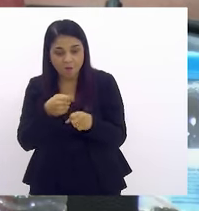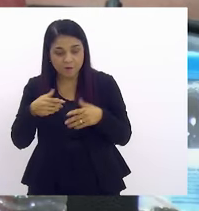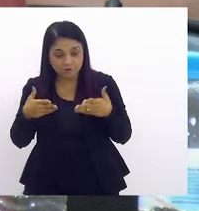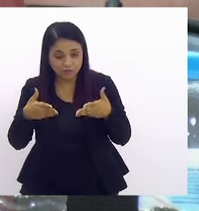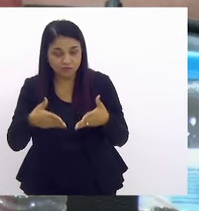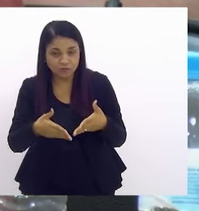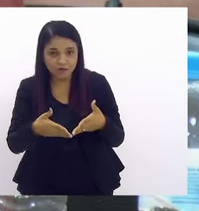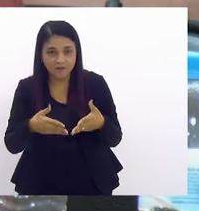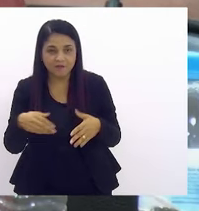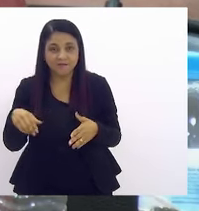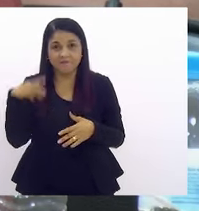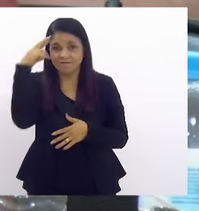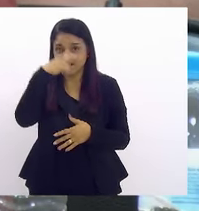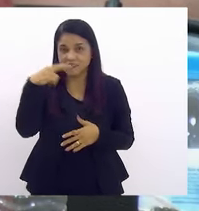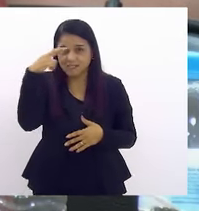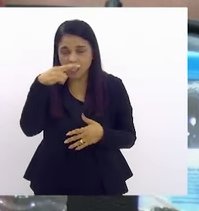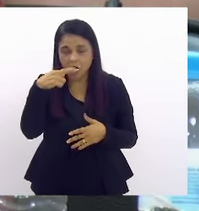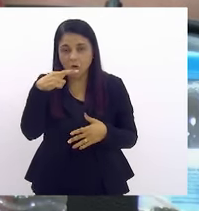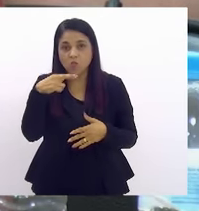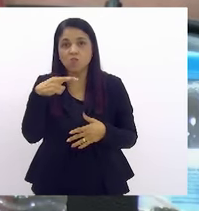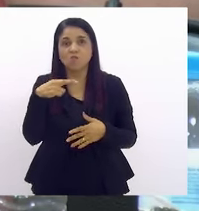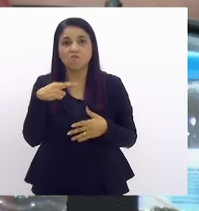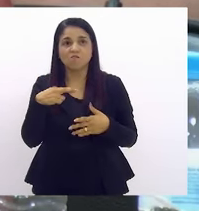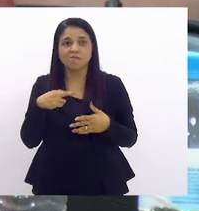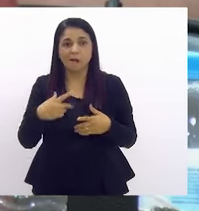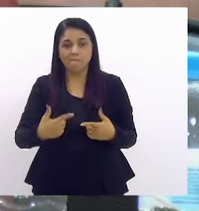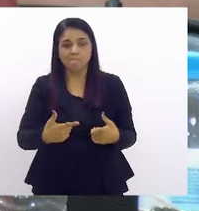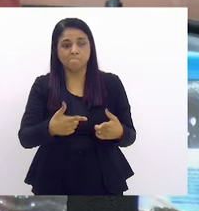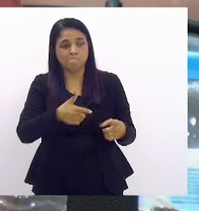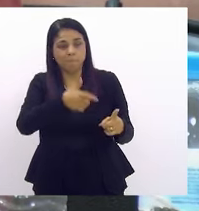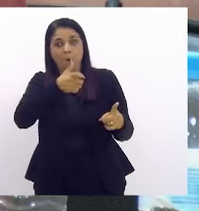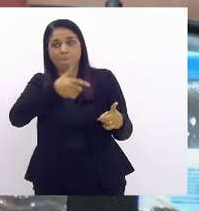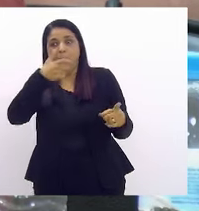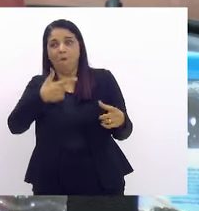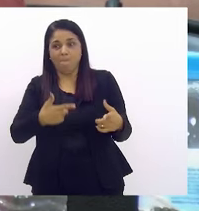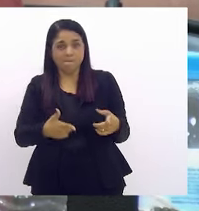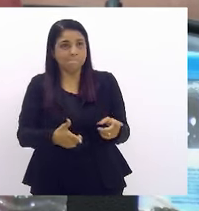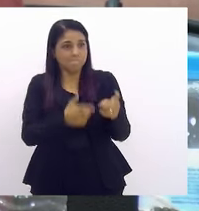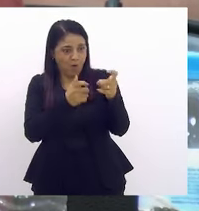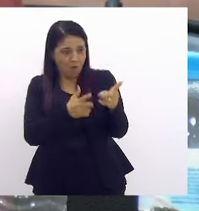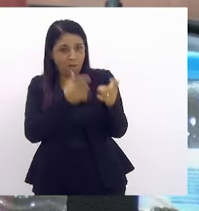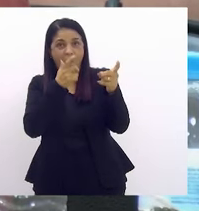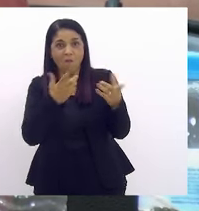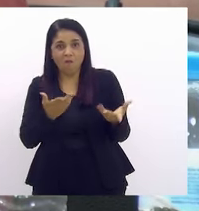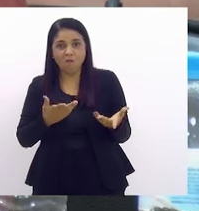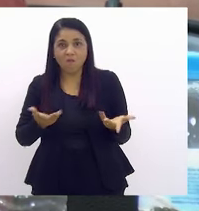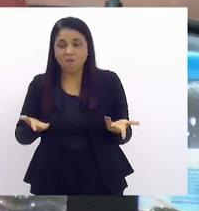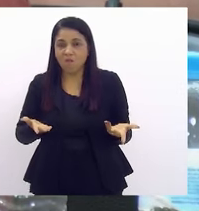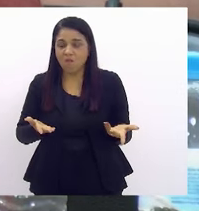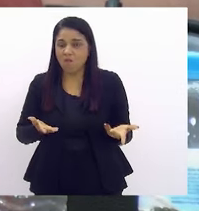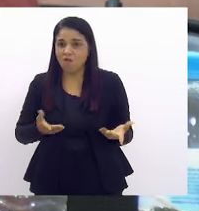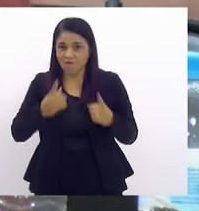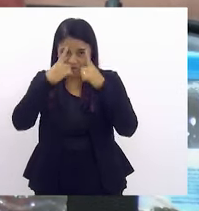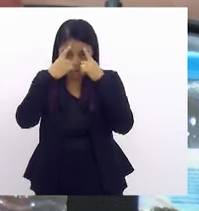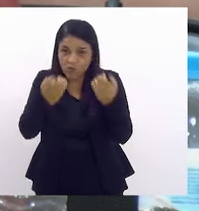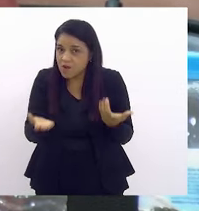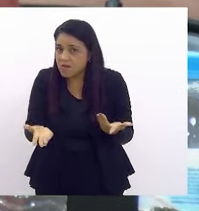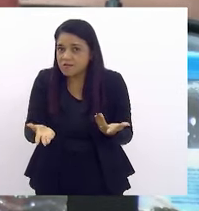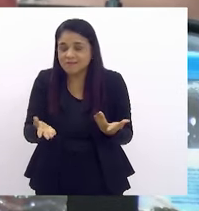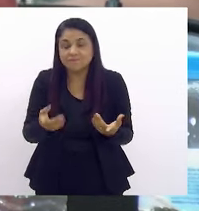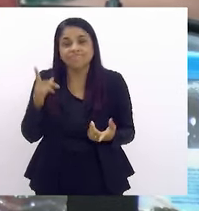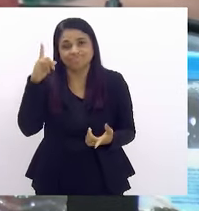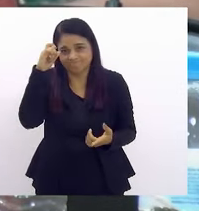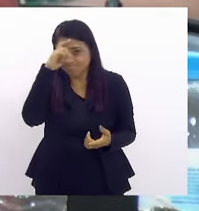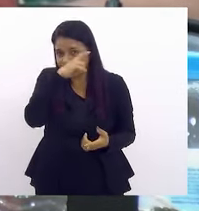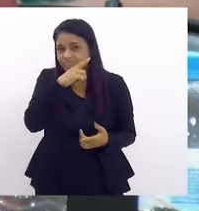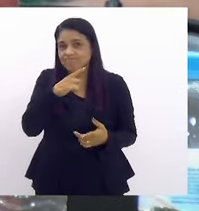vezes, lá, são recebidos com armas, né? Estão recebidos de forma truculenta. E fica difícil, né? Muitas vezes,